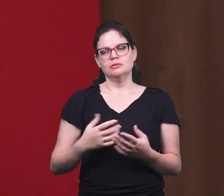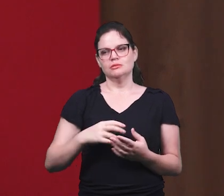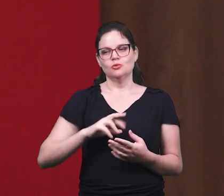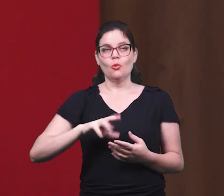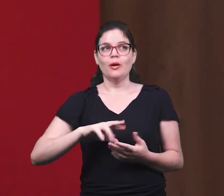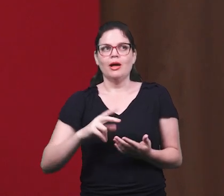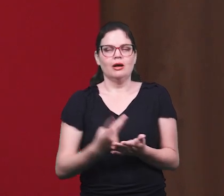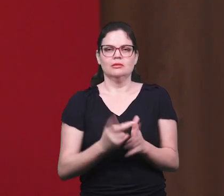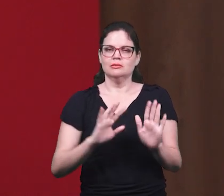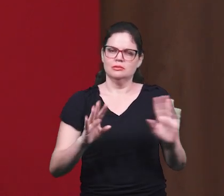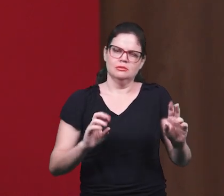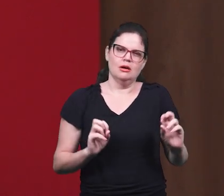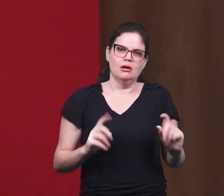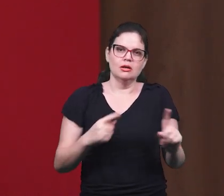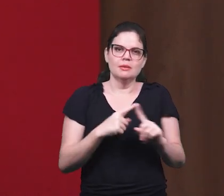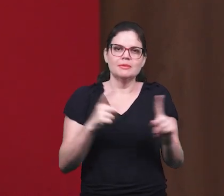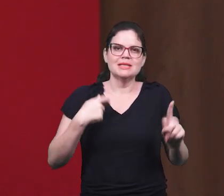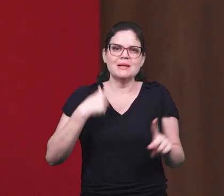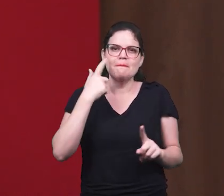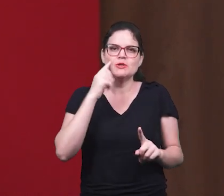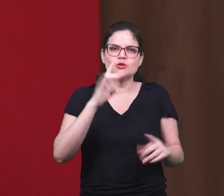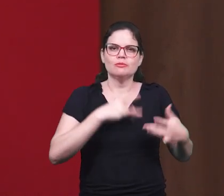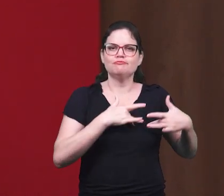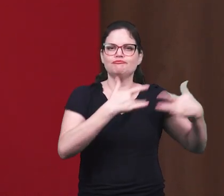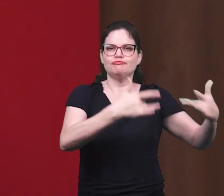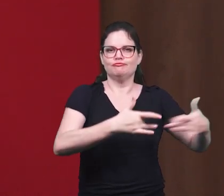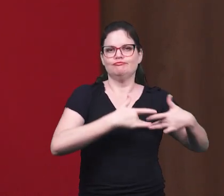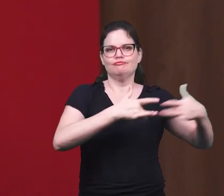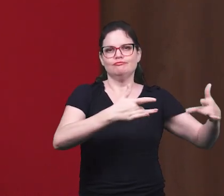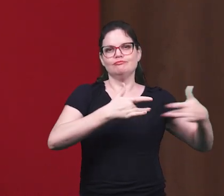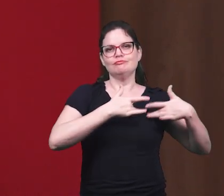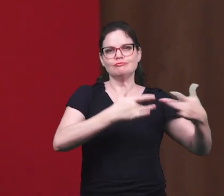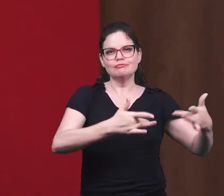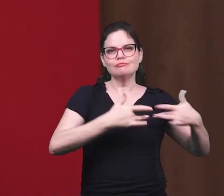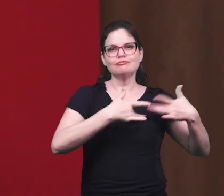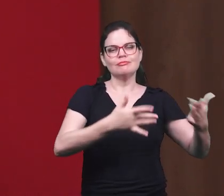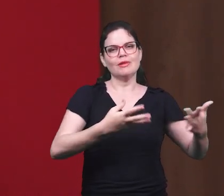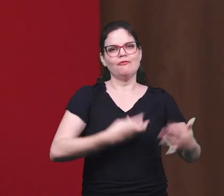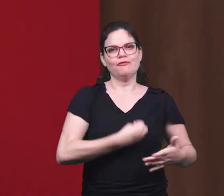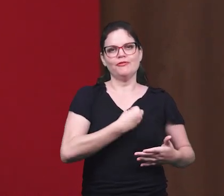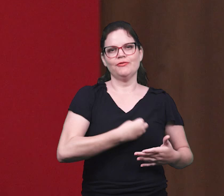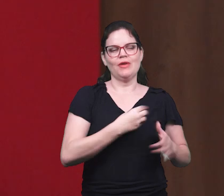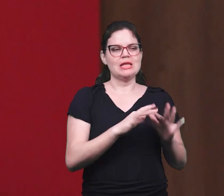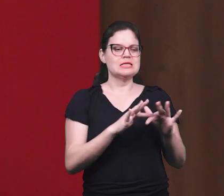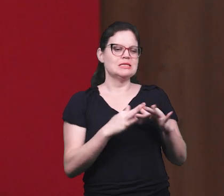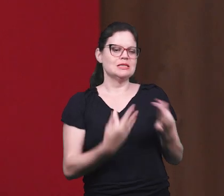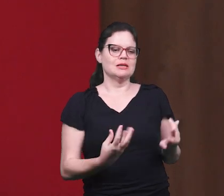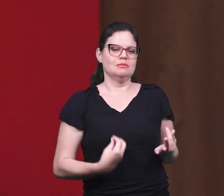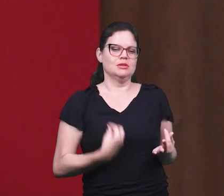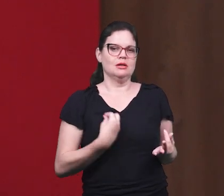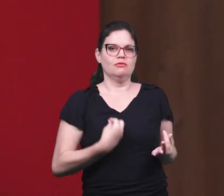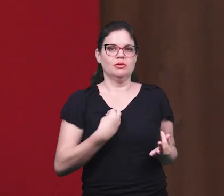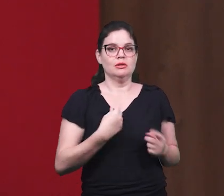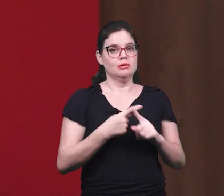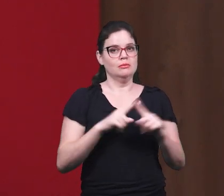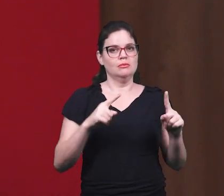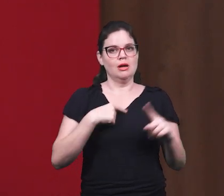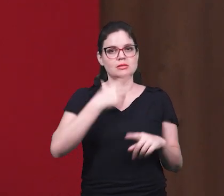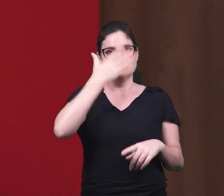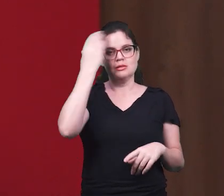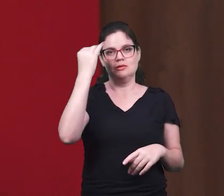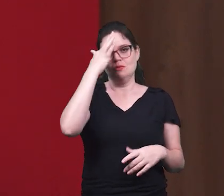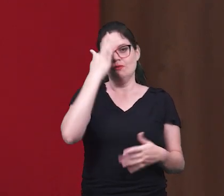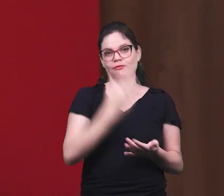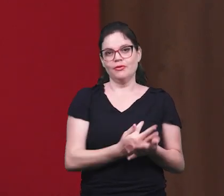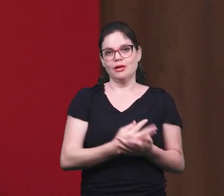né? Mas ele achou que era fazer obras, né? Então ele viveu uma vida simples. Mas como um